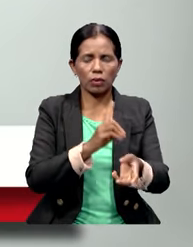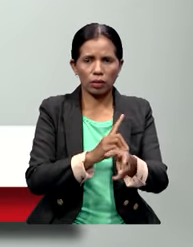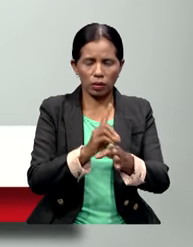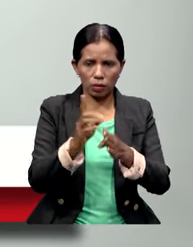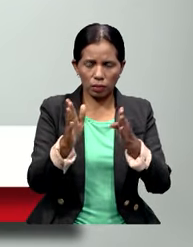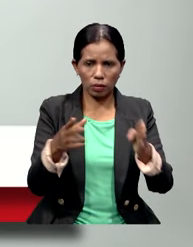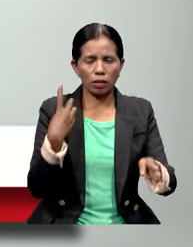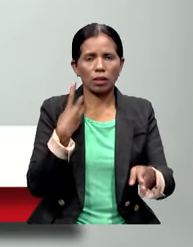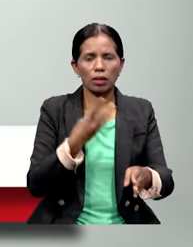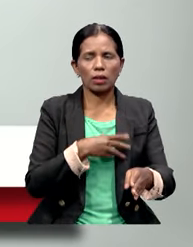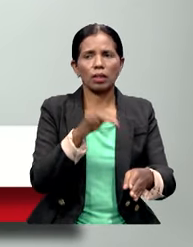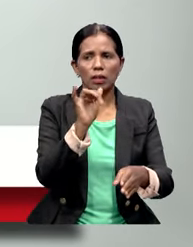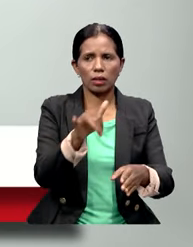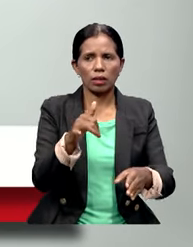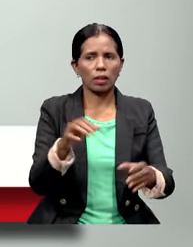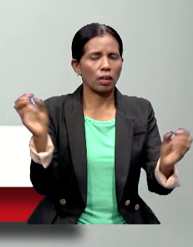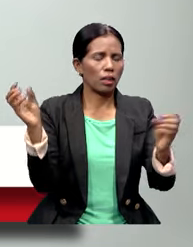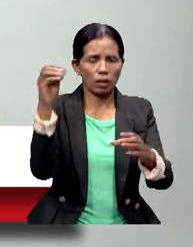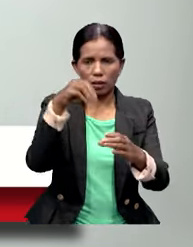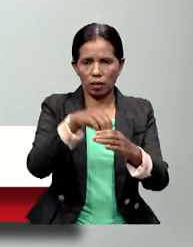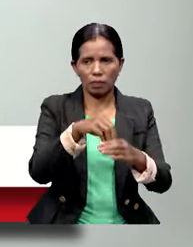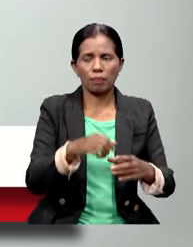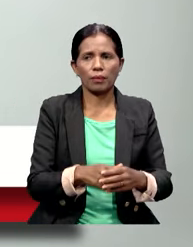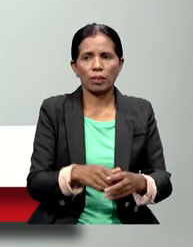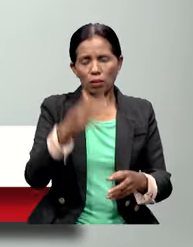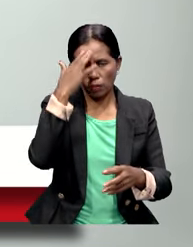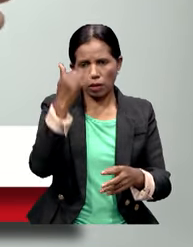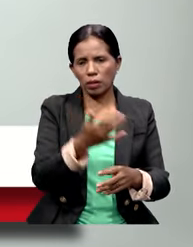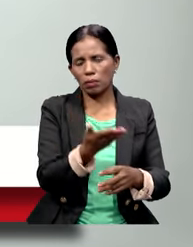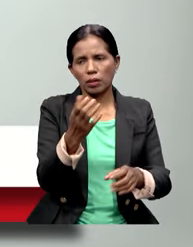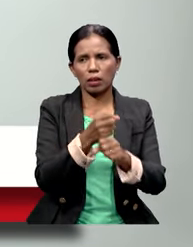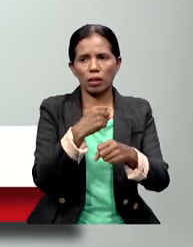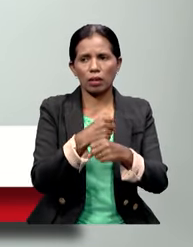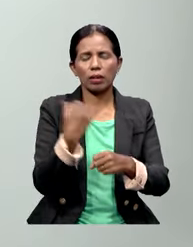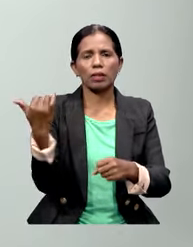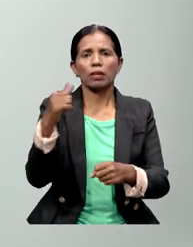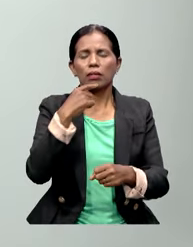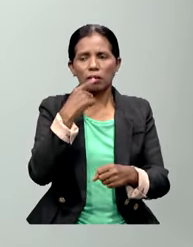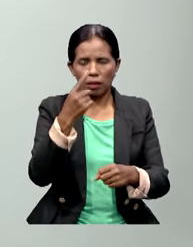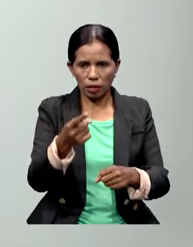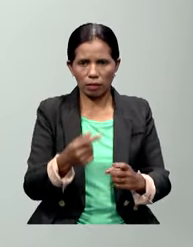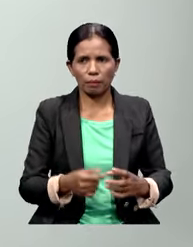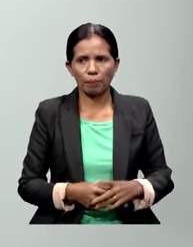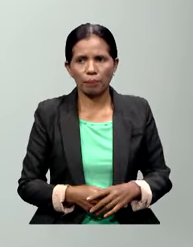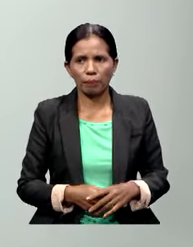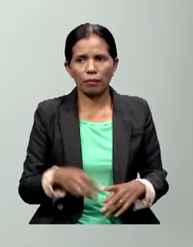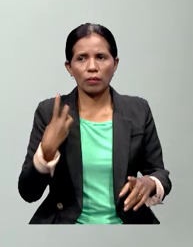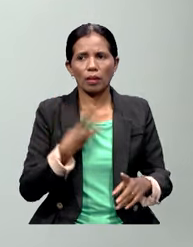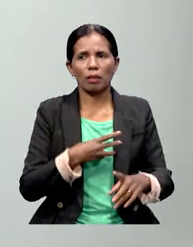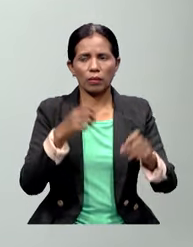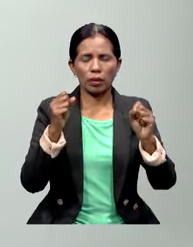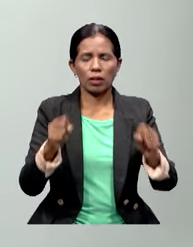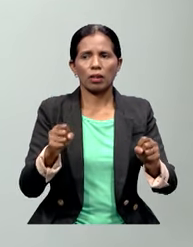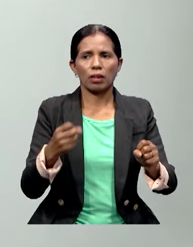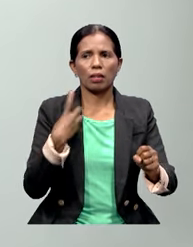ya korru, kestaun dan ela tama. Nu sa mito bol ser haluan sen, antau ser explica kata, ami tem que se mete na